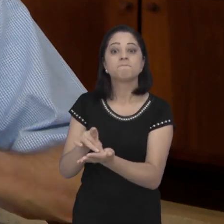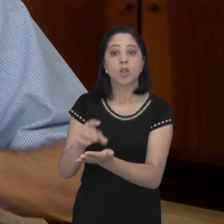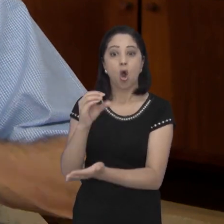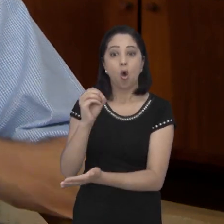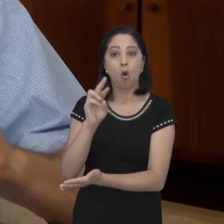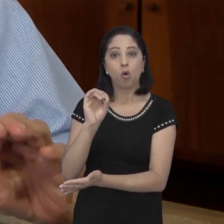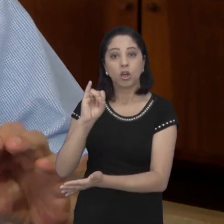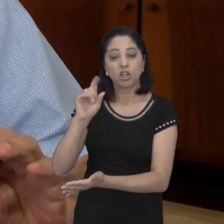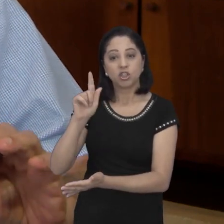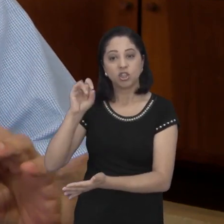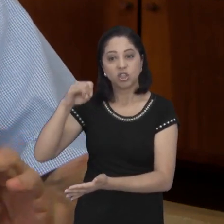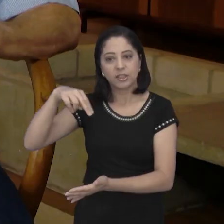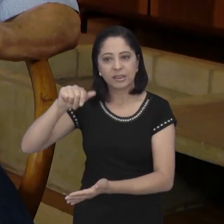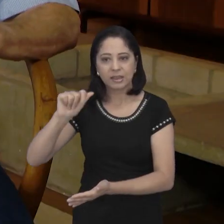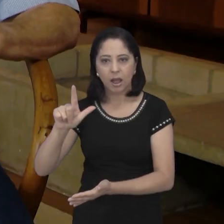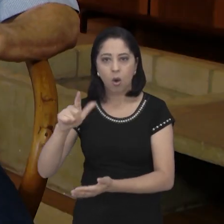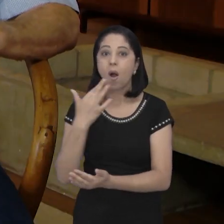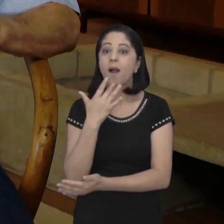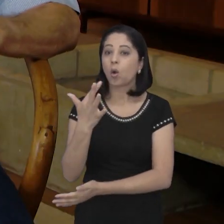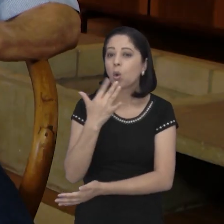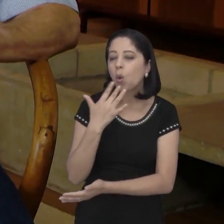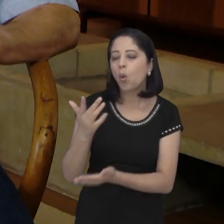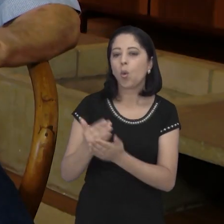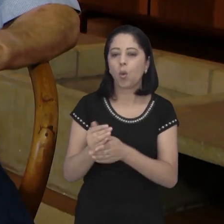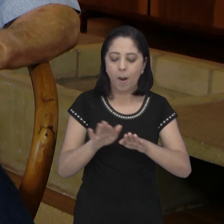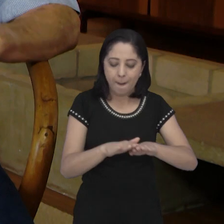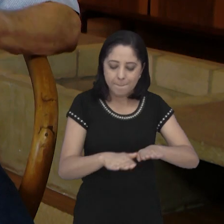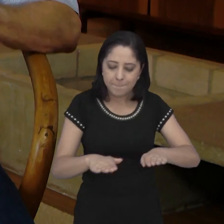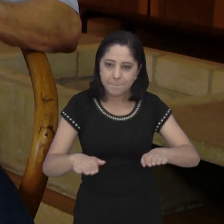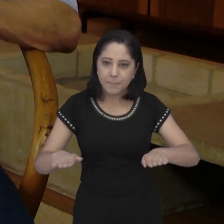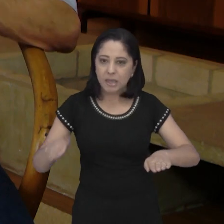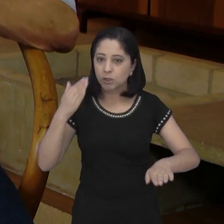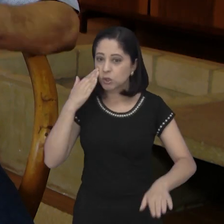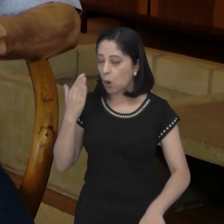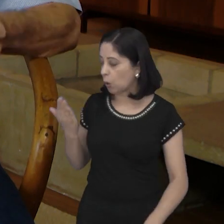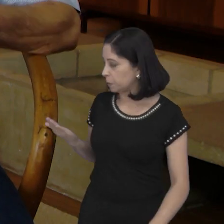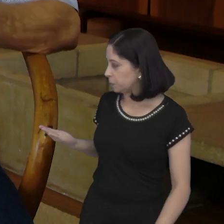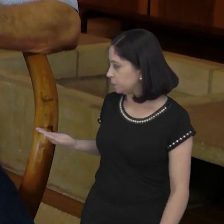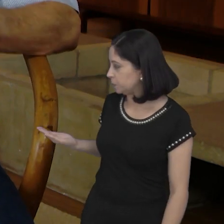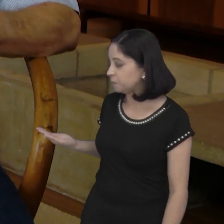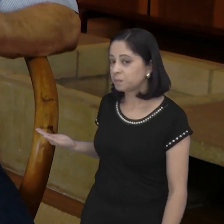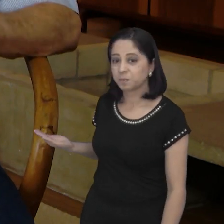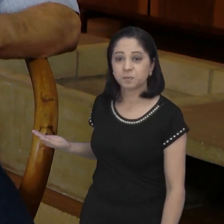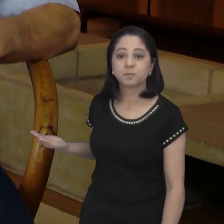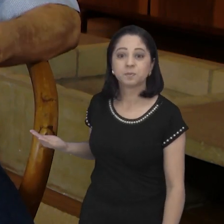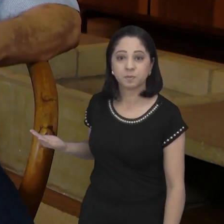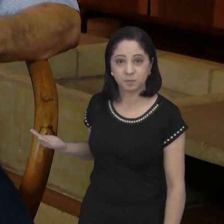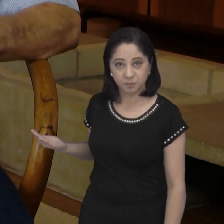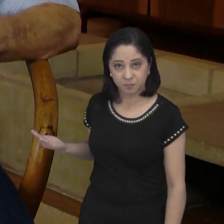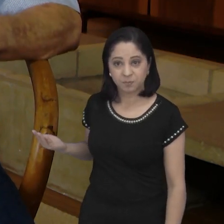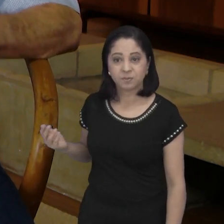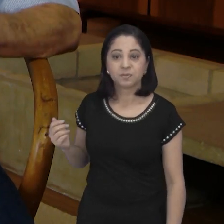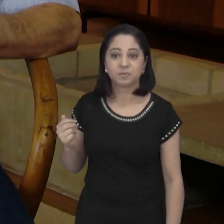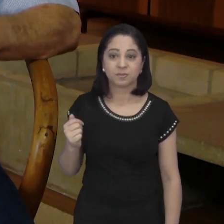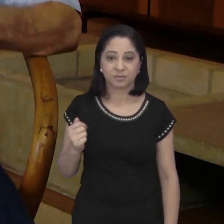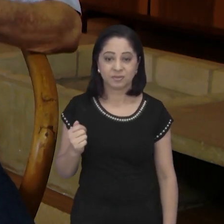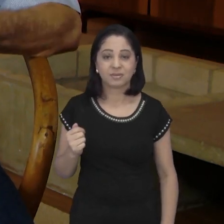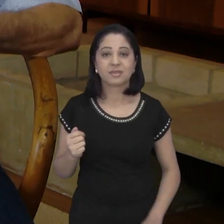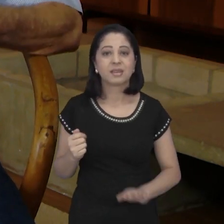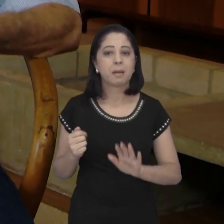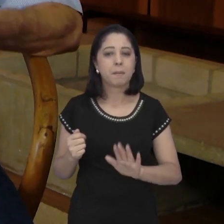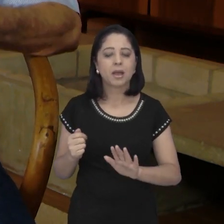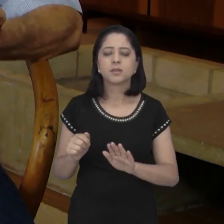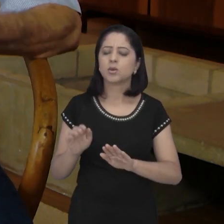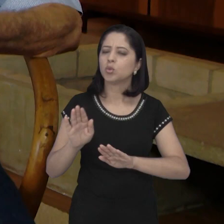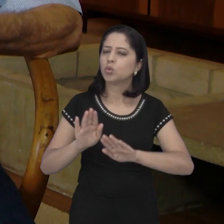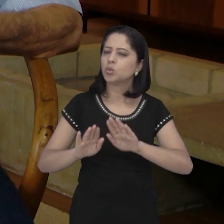aparecem como essenciais. No desenho moderno você não tem nenhum enfeite, não tem nenhum adorno. Tudo